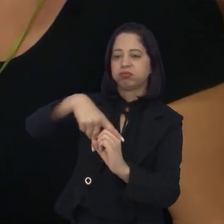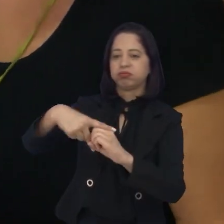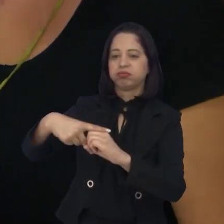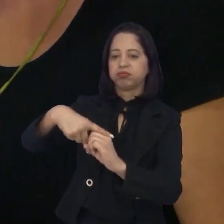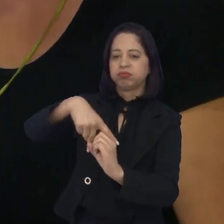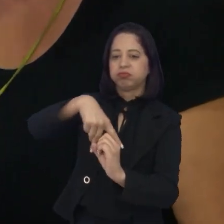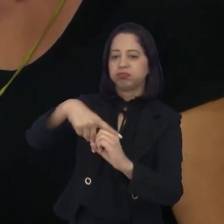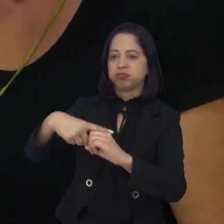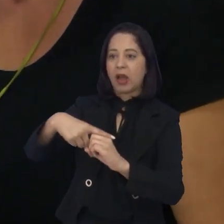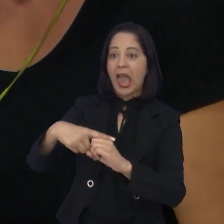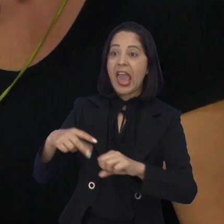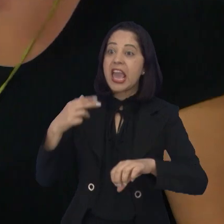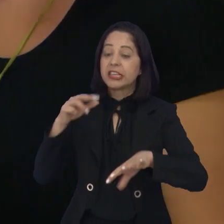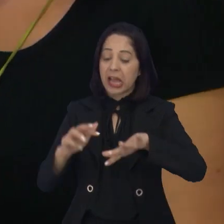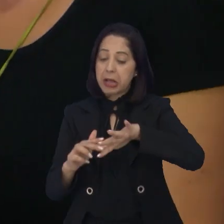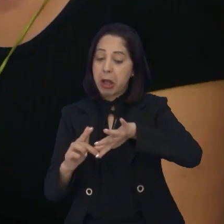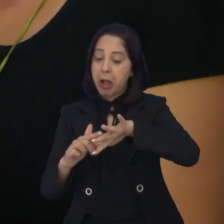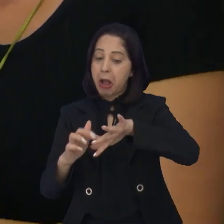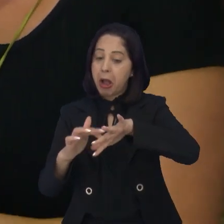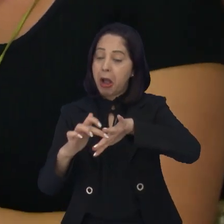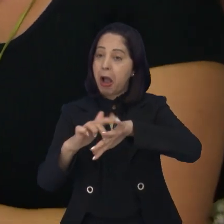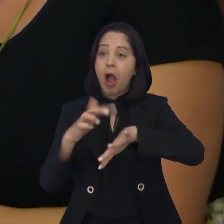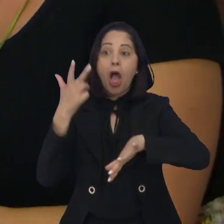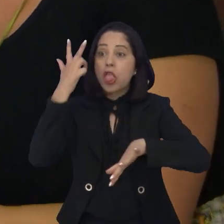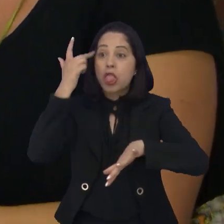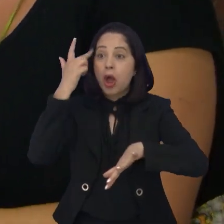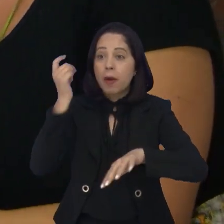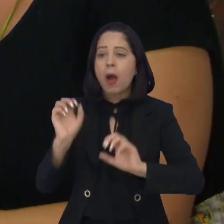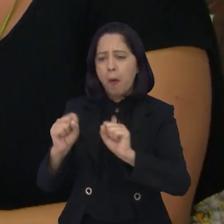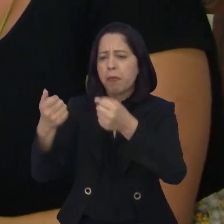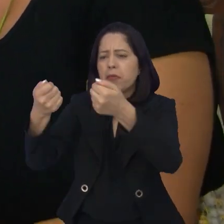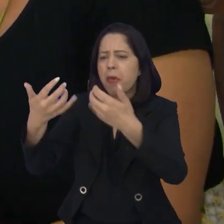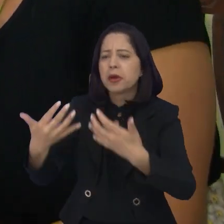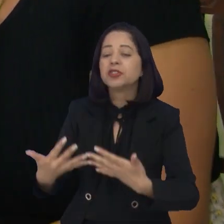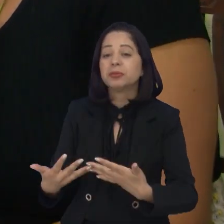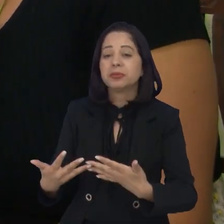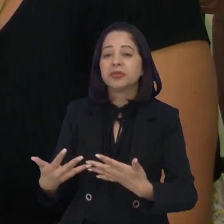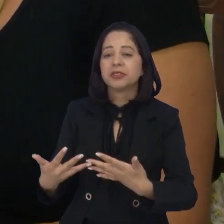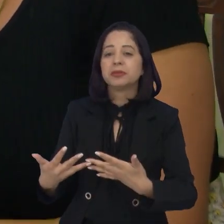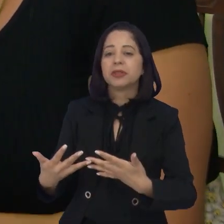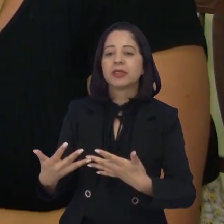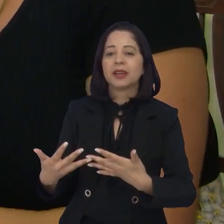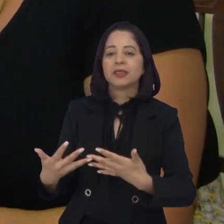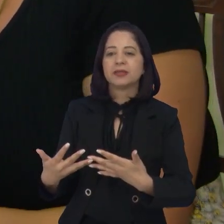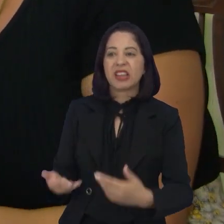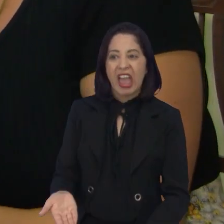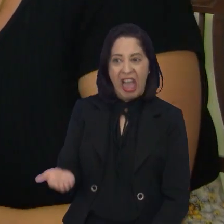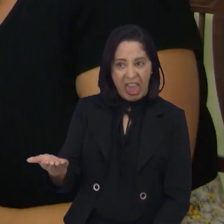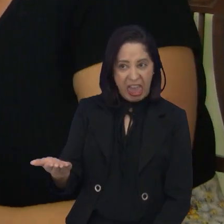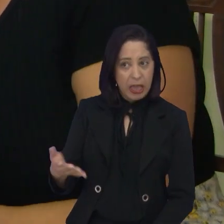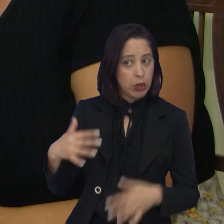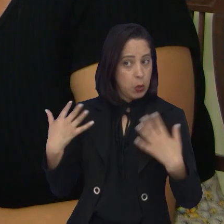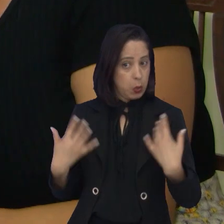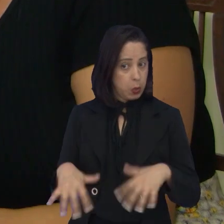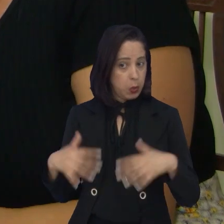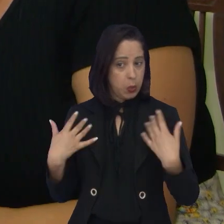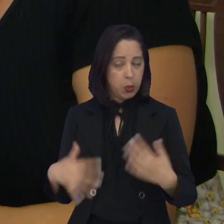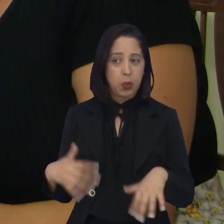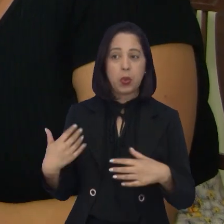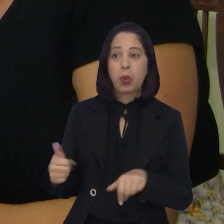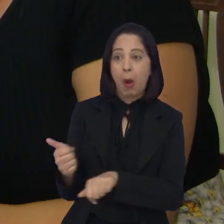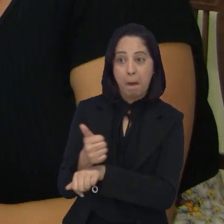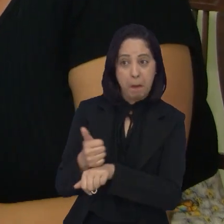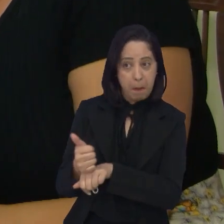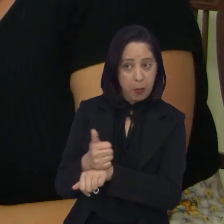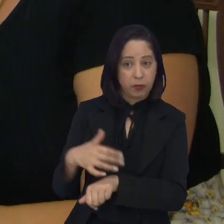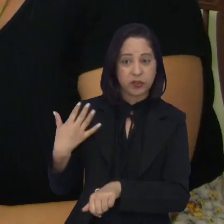semana, sobe escada, né? Brigadeiro, queria que você falasse um pouquinho pra gente. Gisele, ele não é pouca coisa, não. Ele